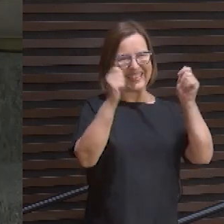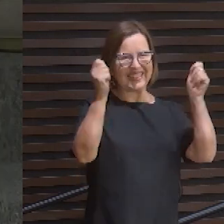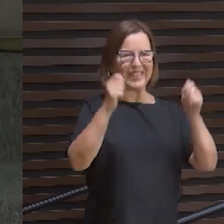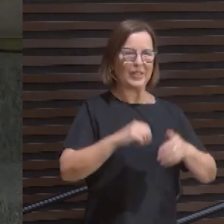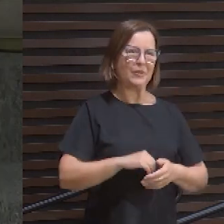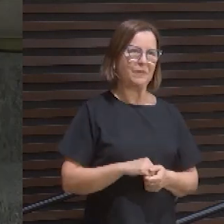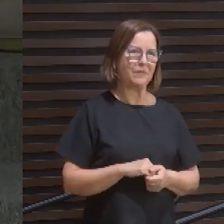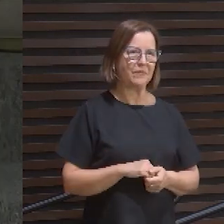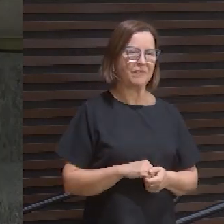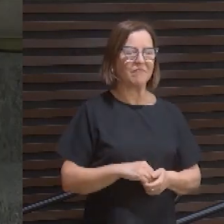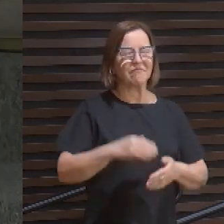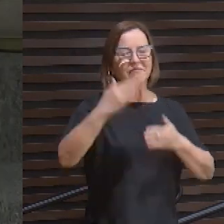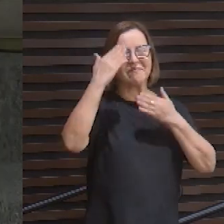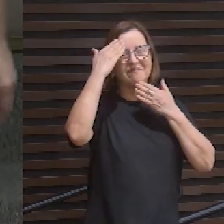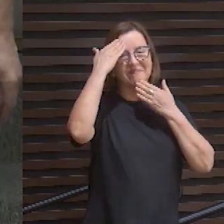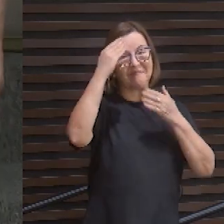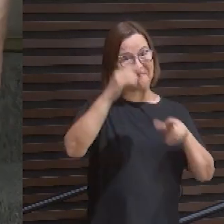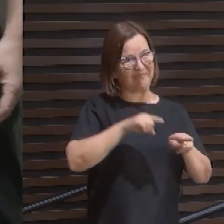Muito obrigado, meu irmão.